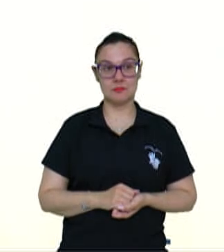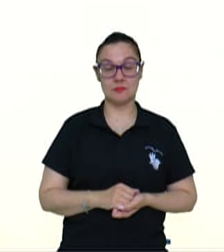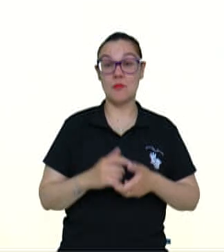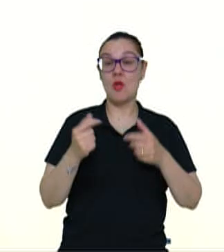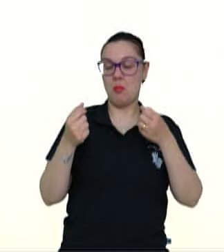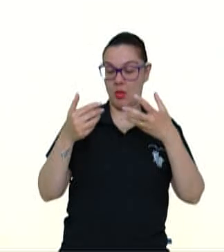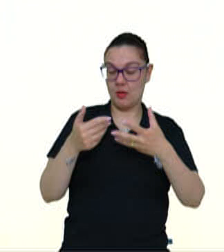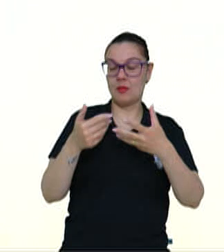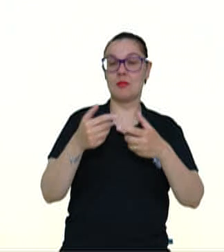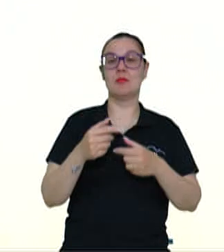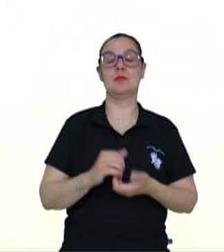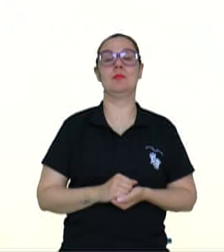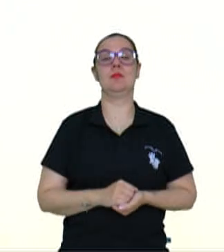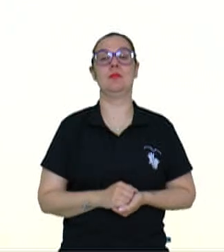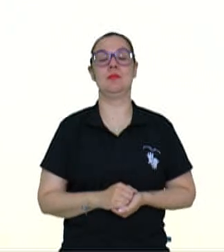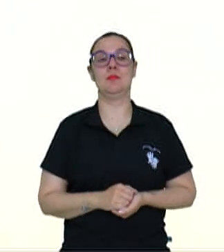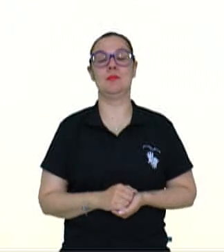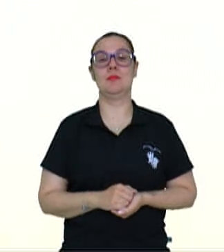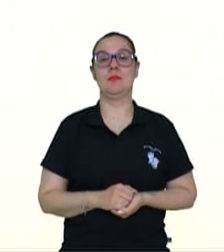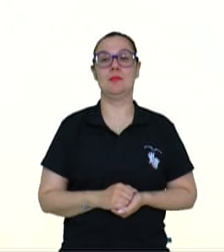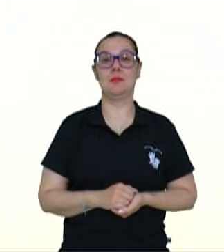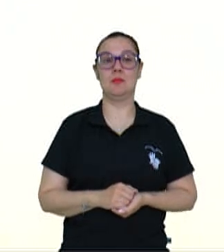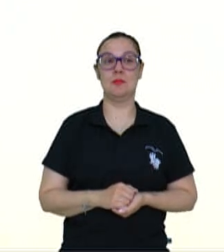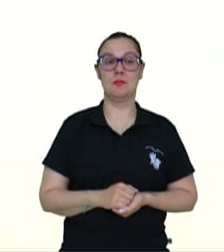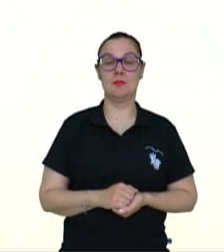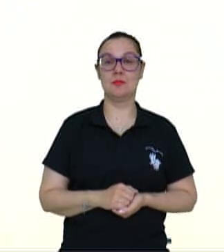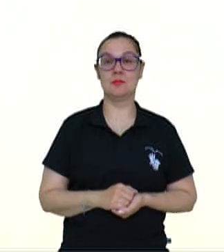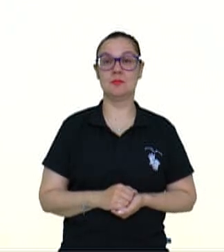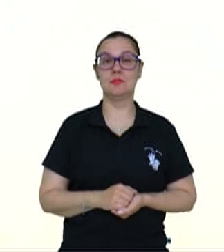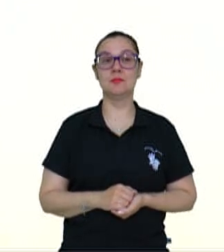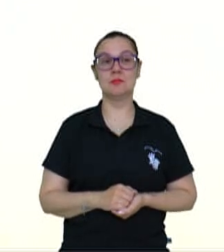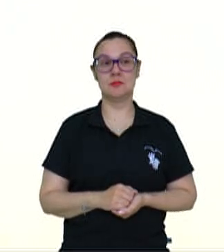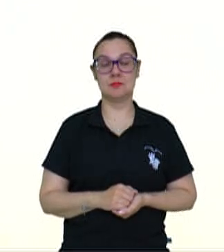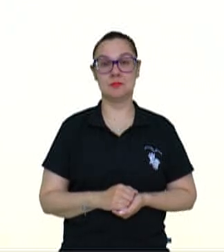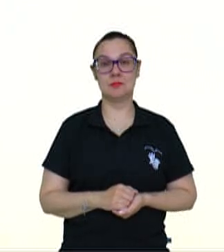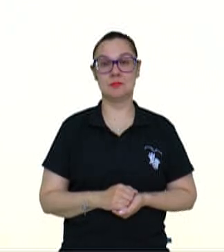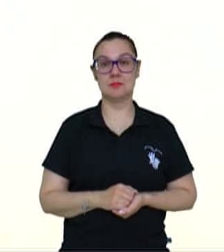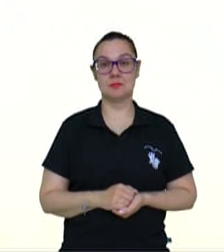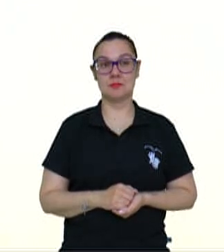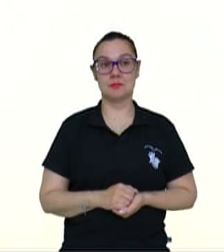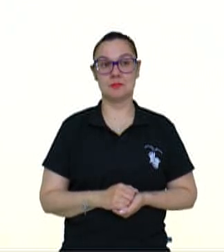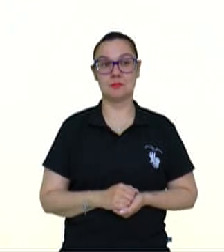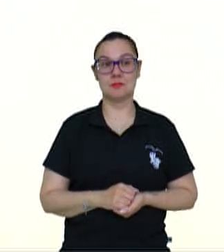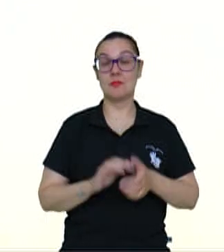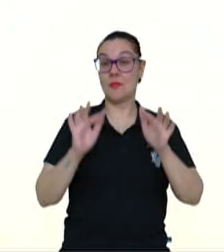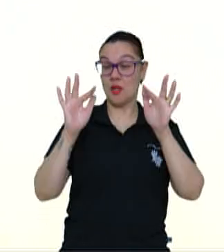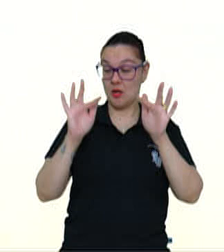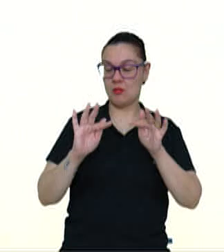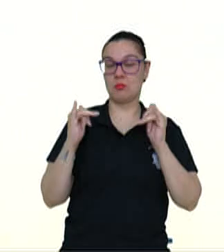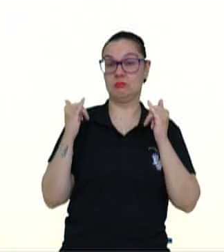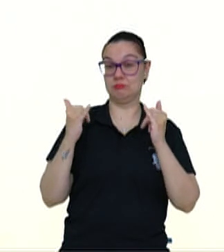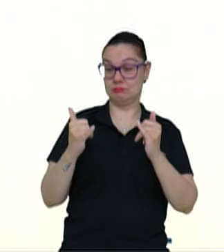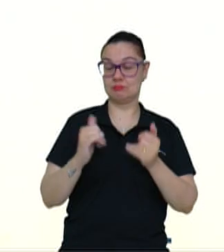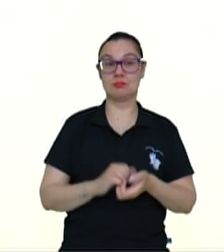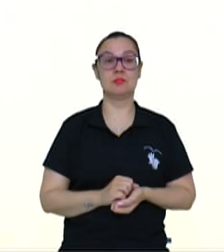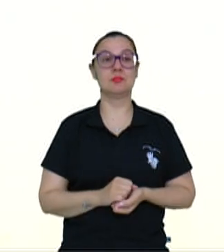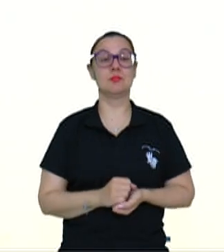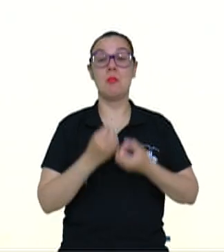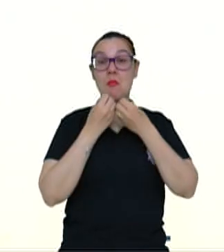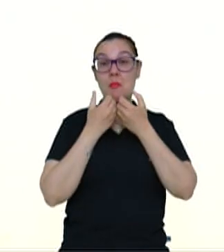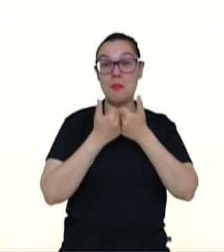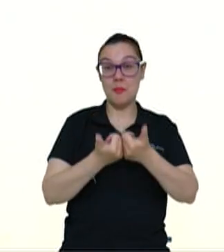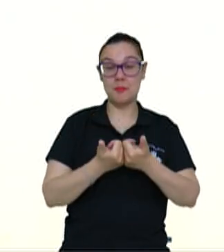que eu preciso falar, luego, depois e por último, encerro a minha informação.